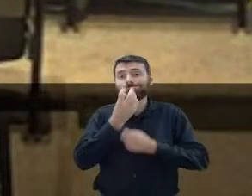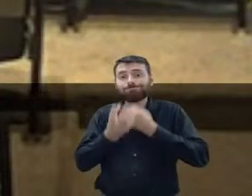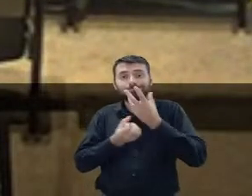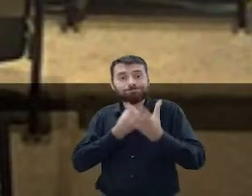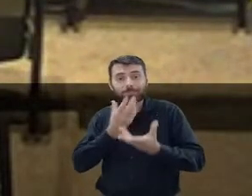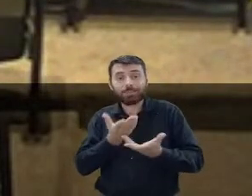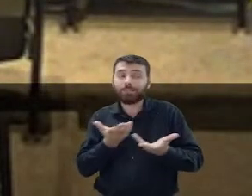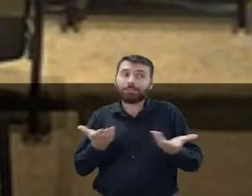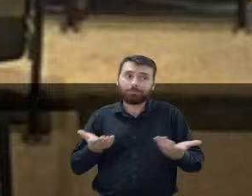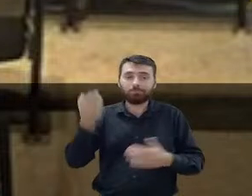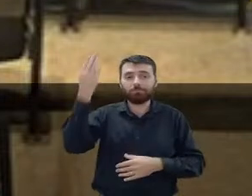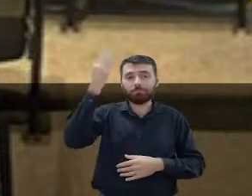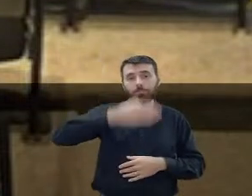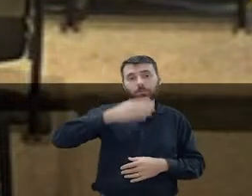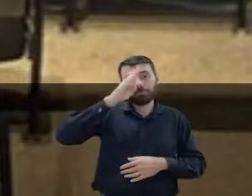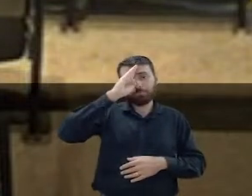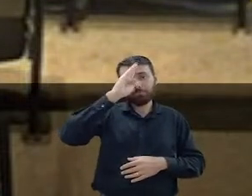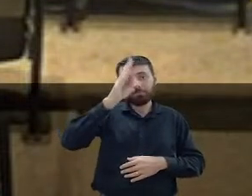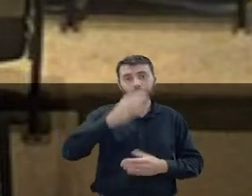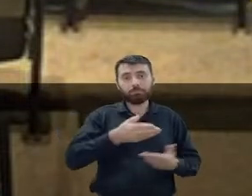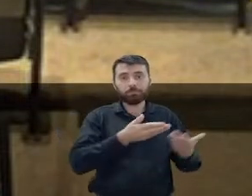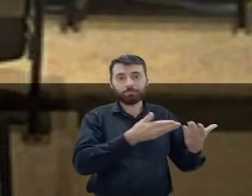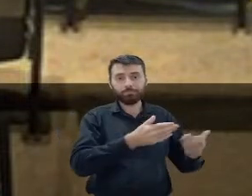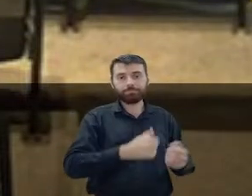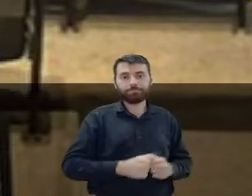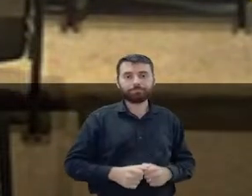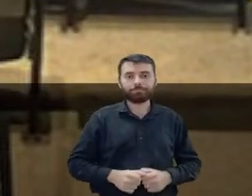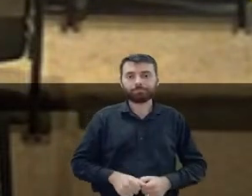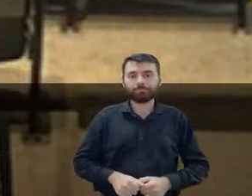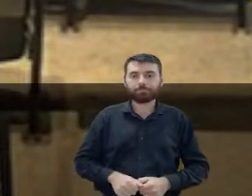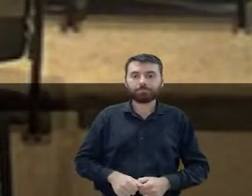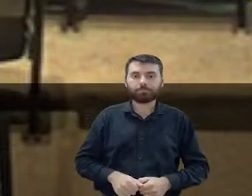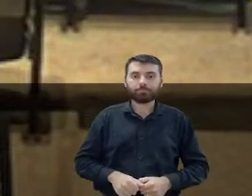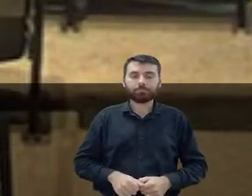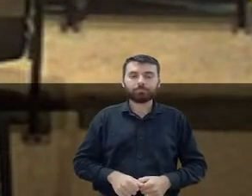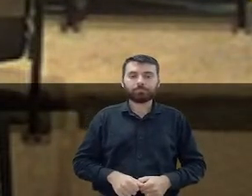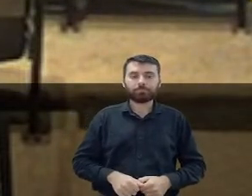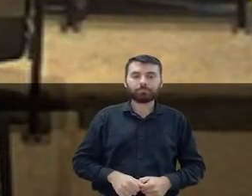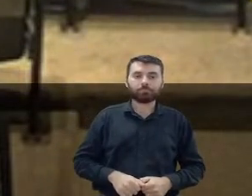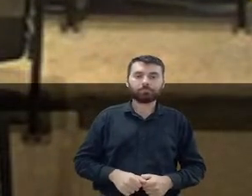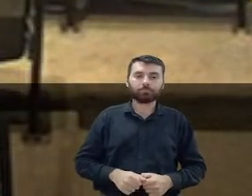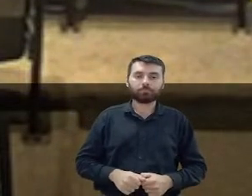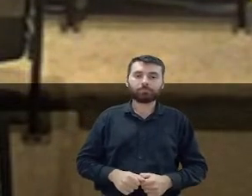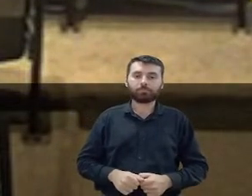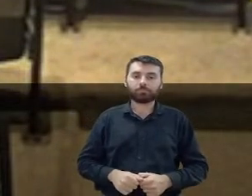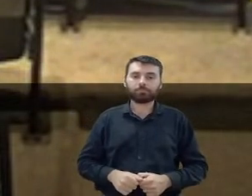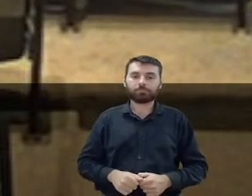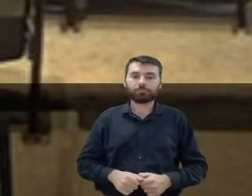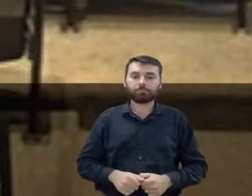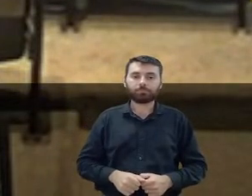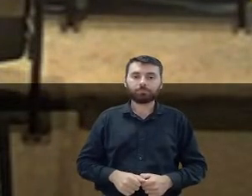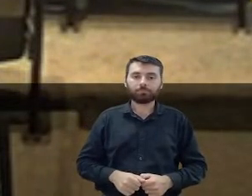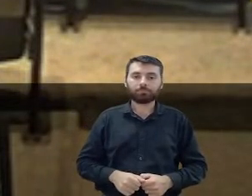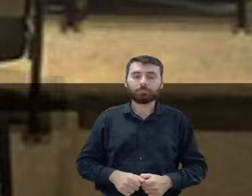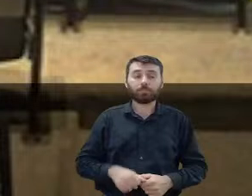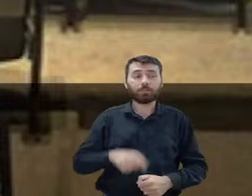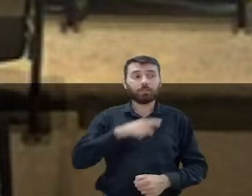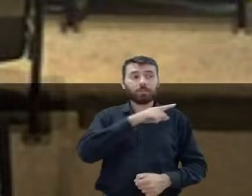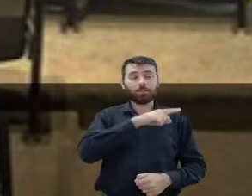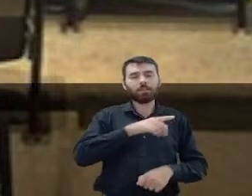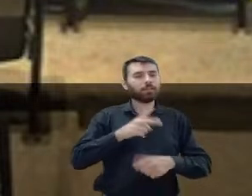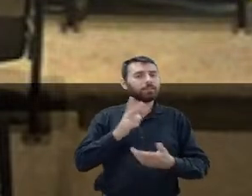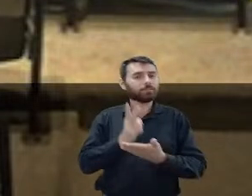às ordens do recorrido, que fazia questão de destacar o seu poder soberano de proprietário da